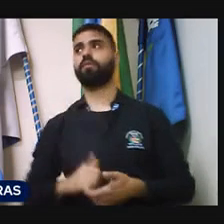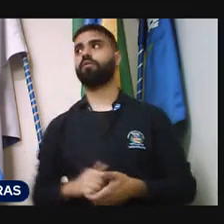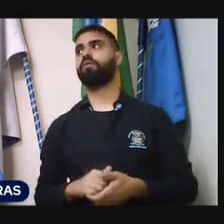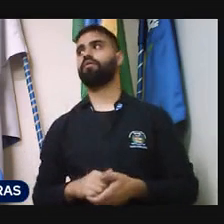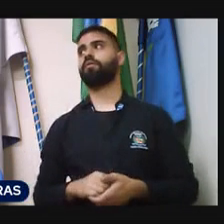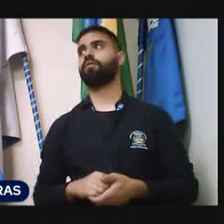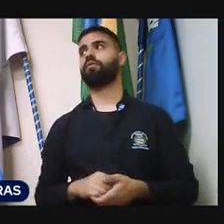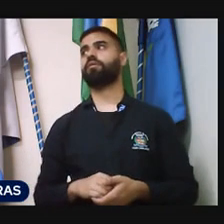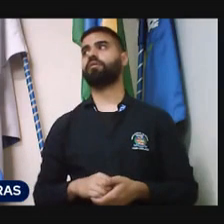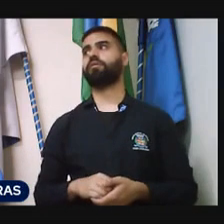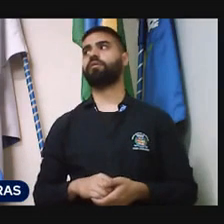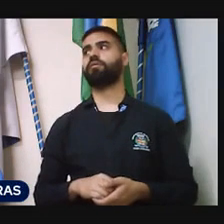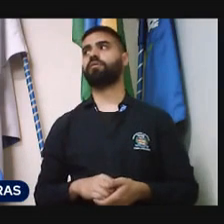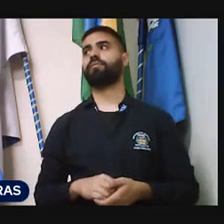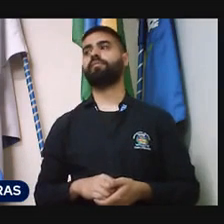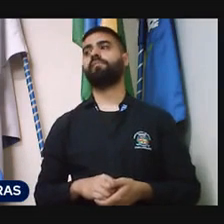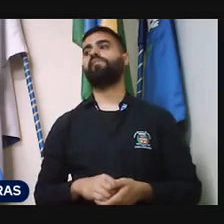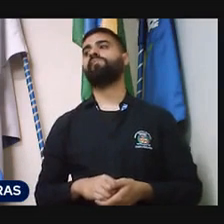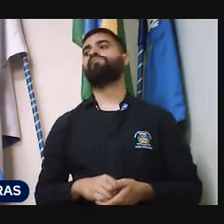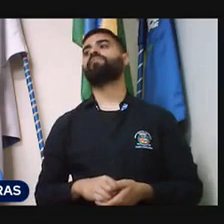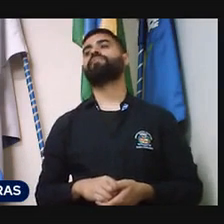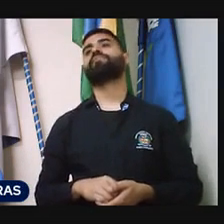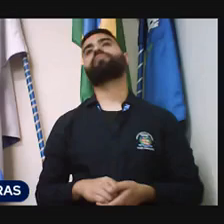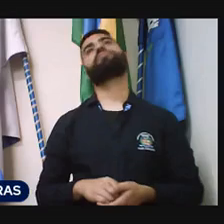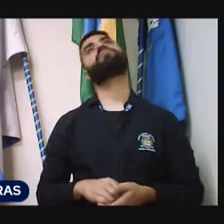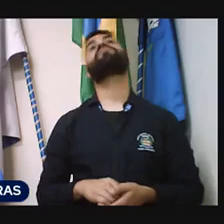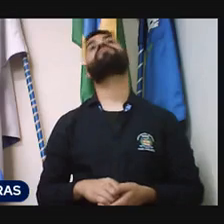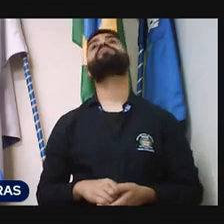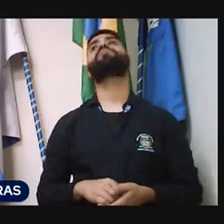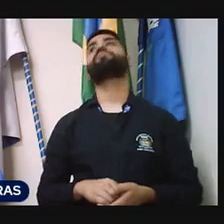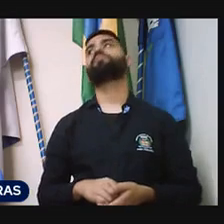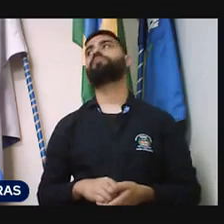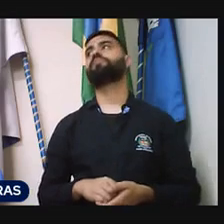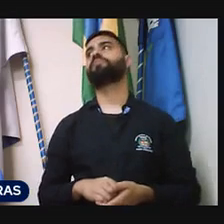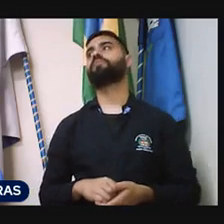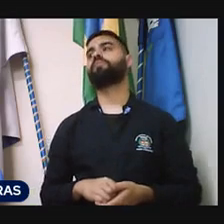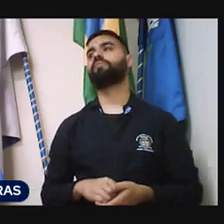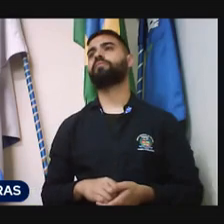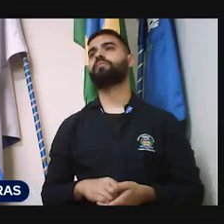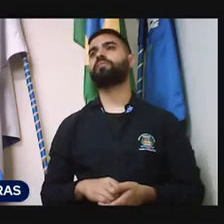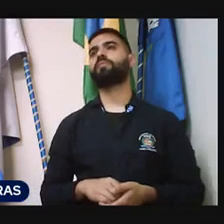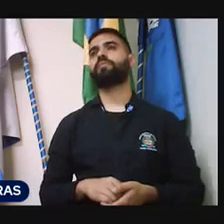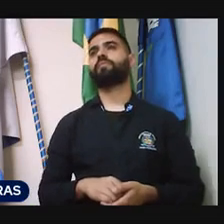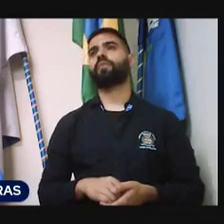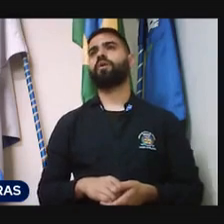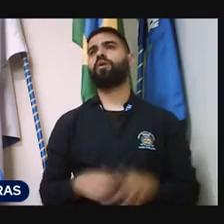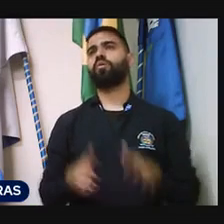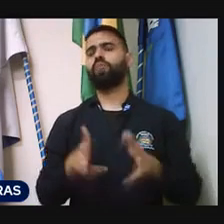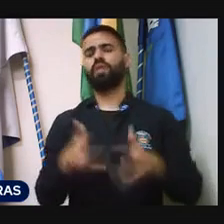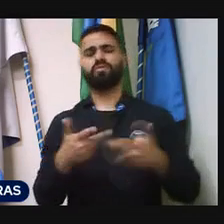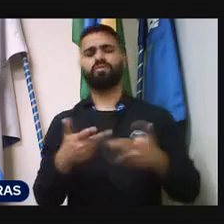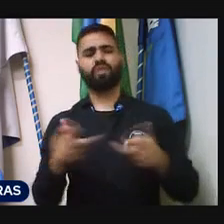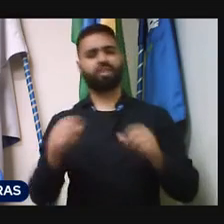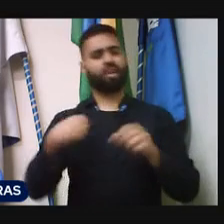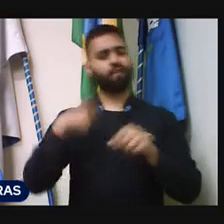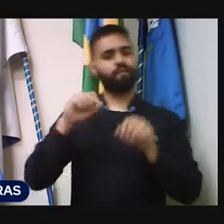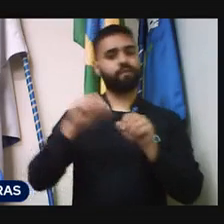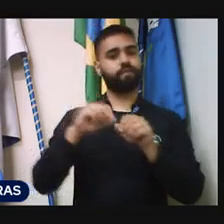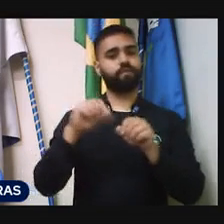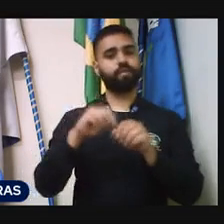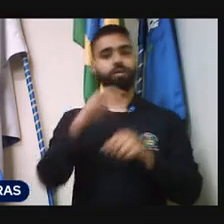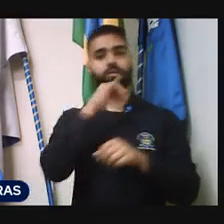e tudo que eu fizer e fiz eu fui botar um núcleo de Atendimento à Mulher agredida em Valença